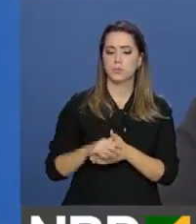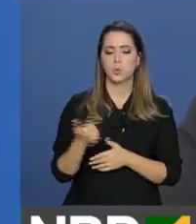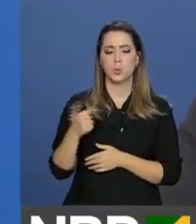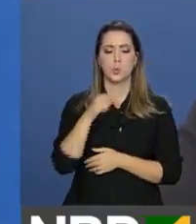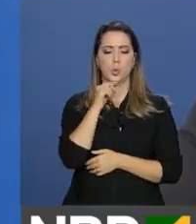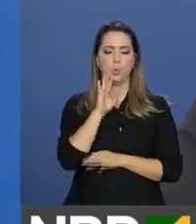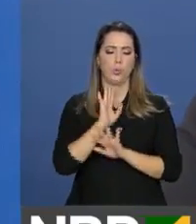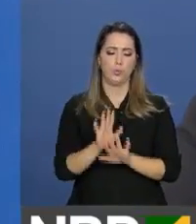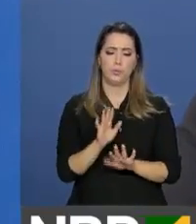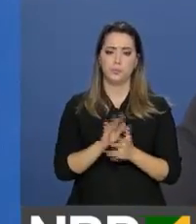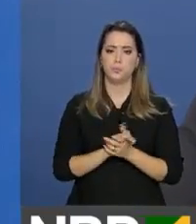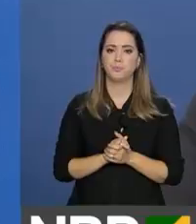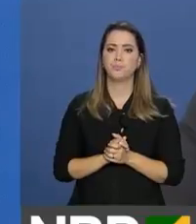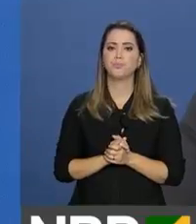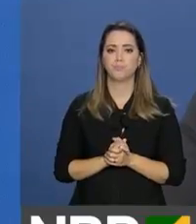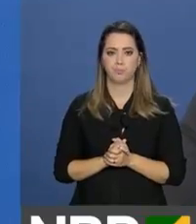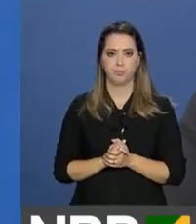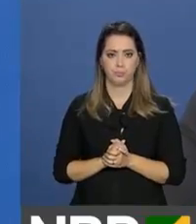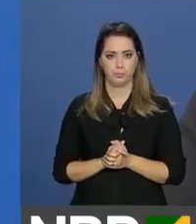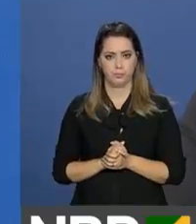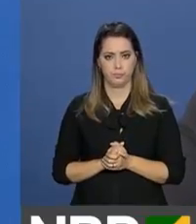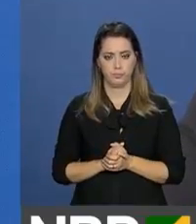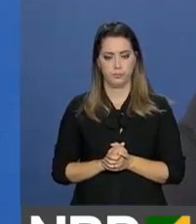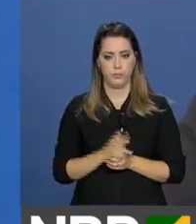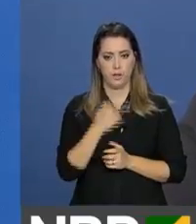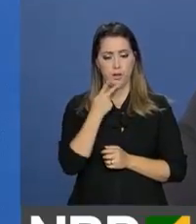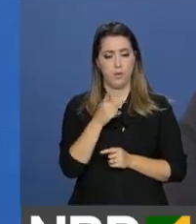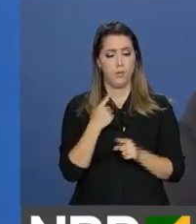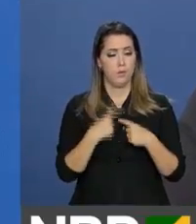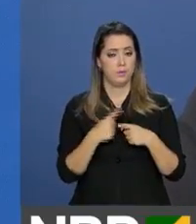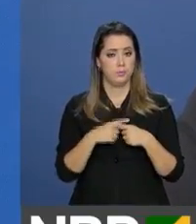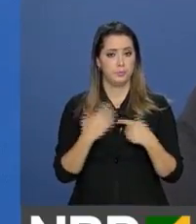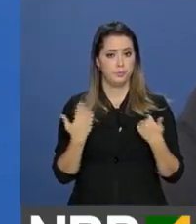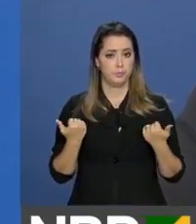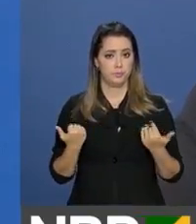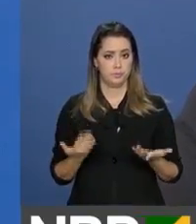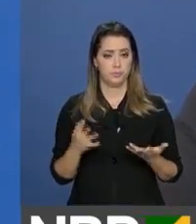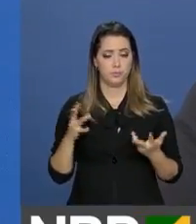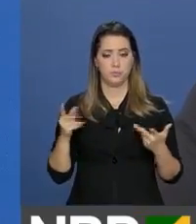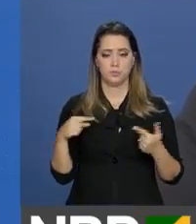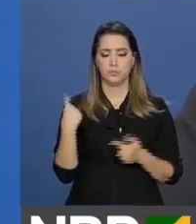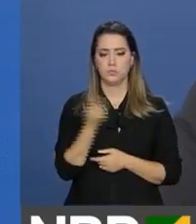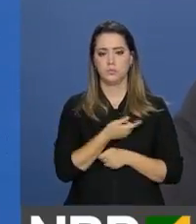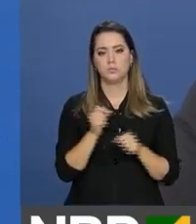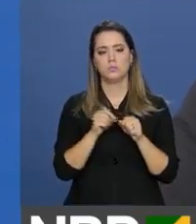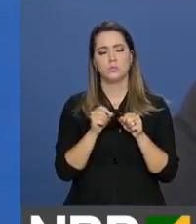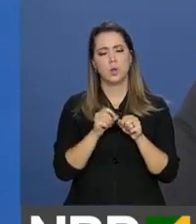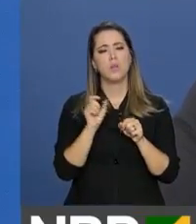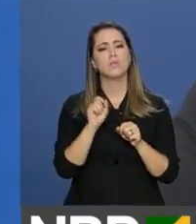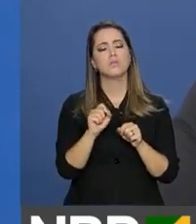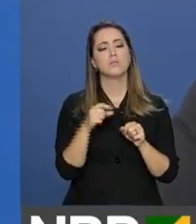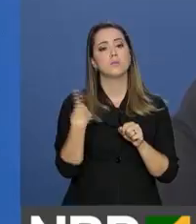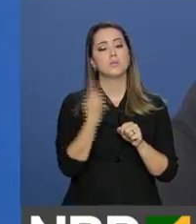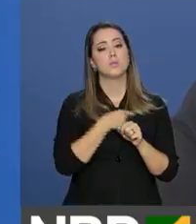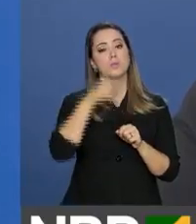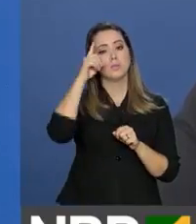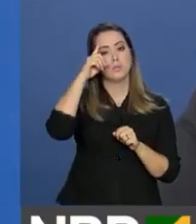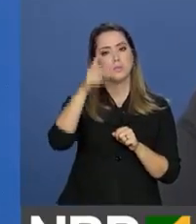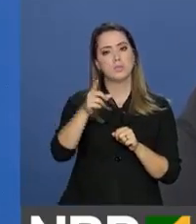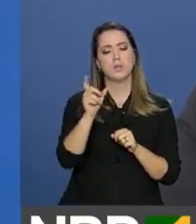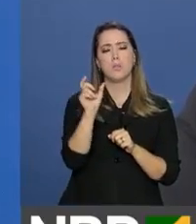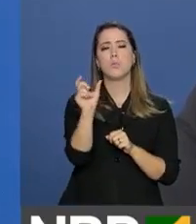tenho a menor dúvida disso. Então, eu digo isto porque em tudo que nós fizemos, nós estabelecemos